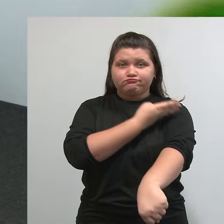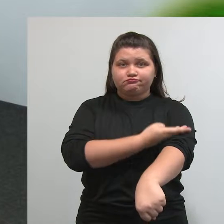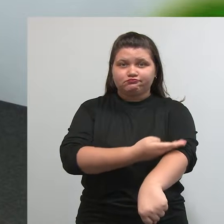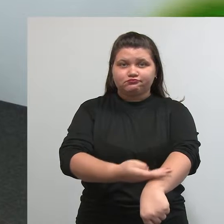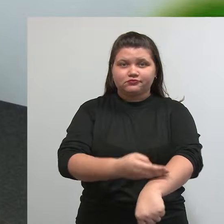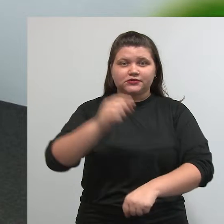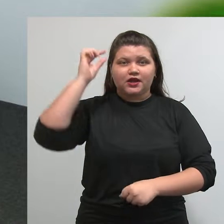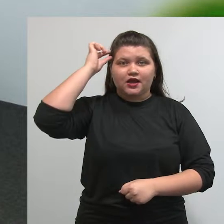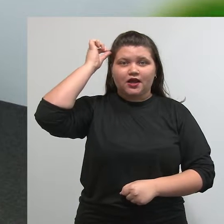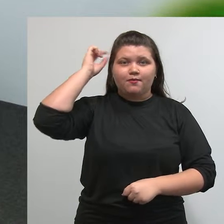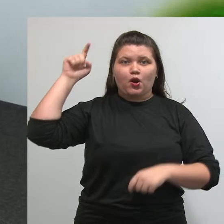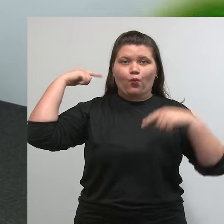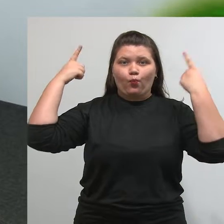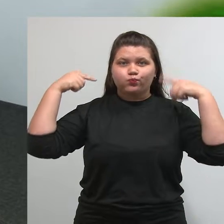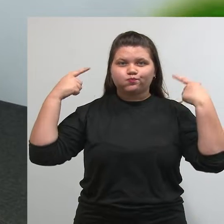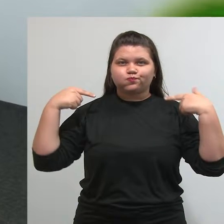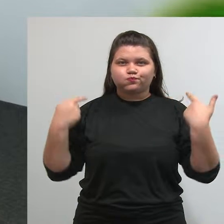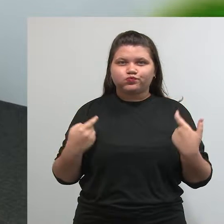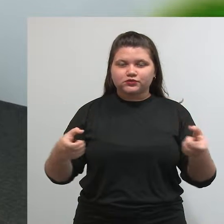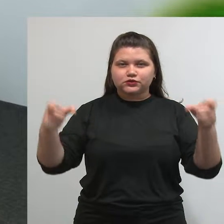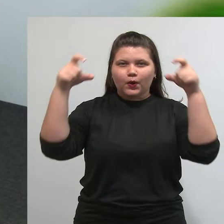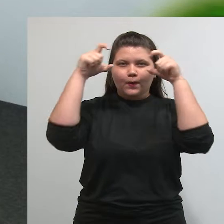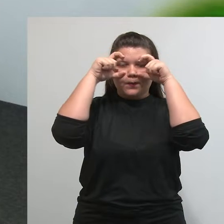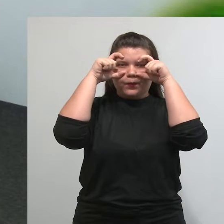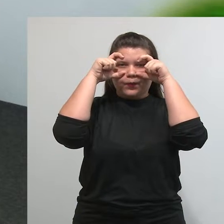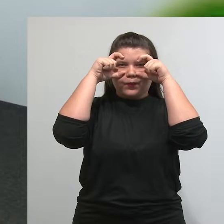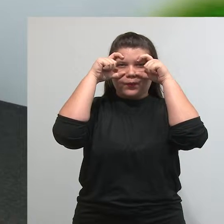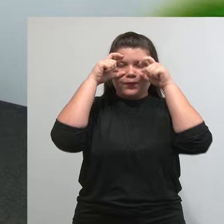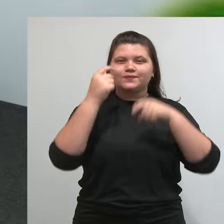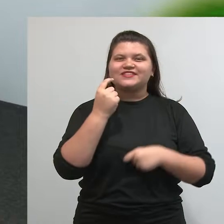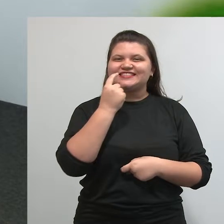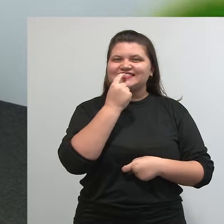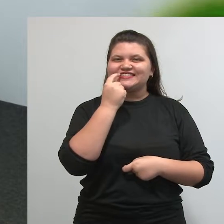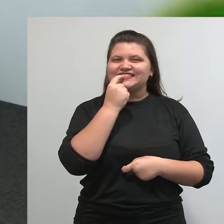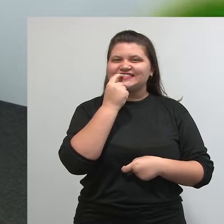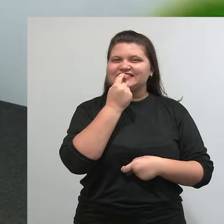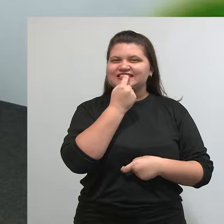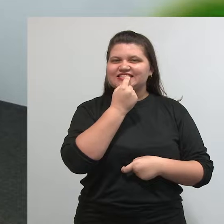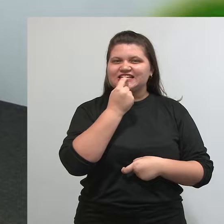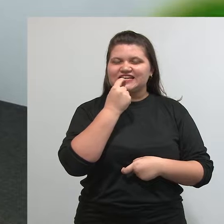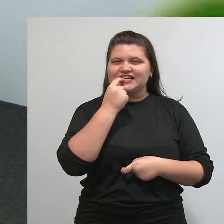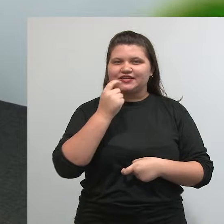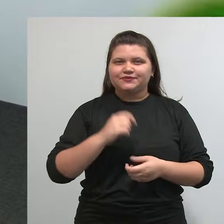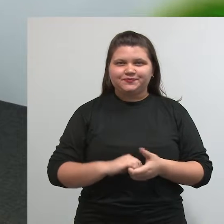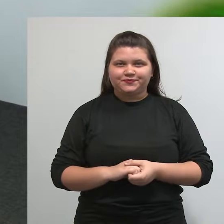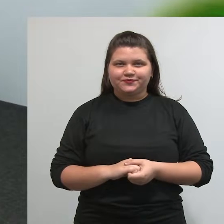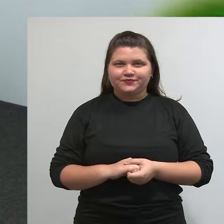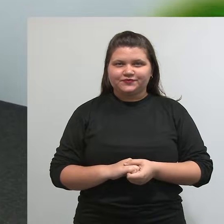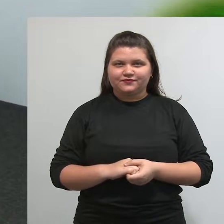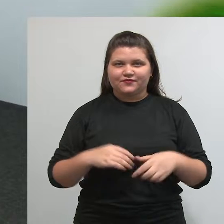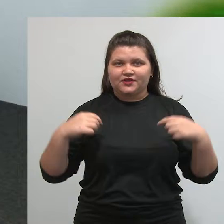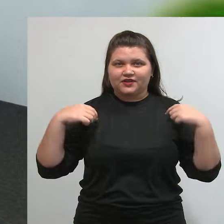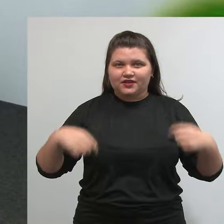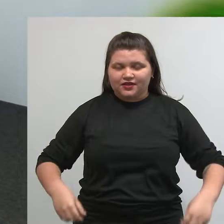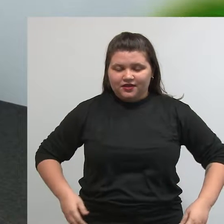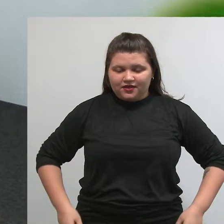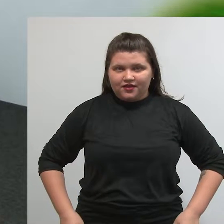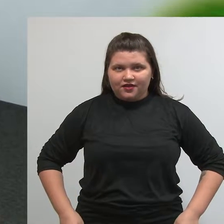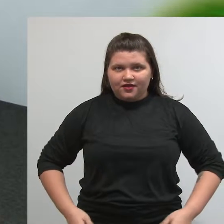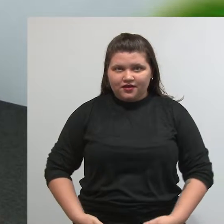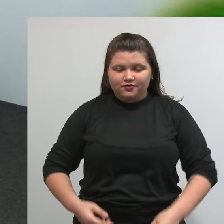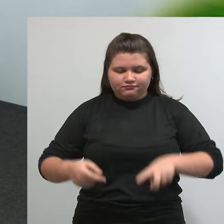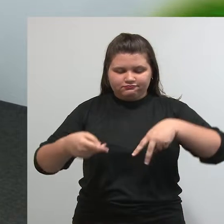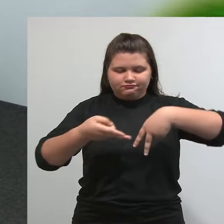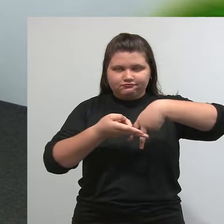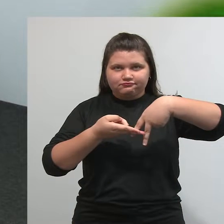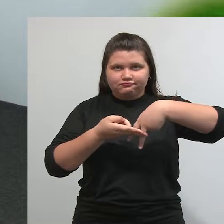cabelo cacheado, usando óculos e aparelho nos dentes, além de uma roupa numa saia preta